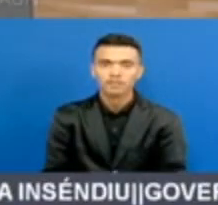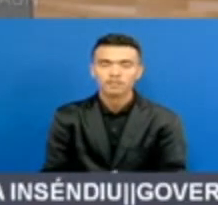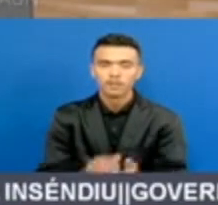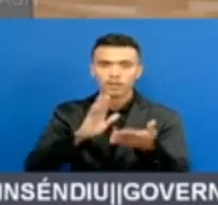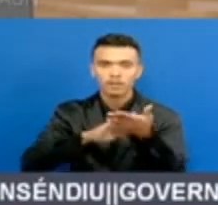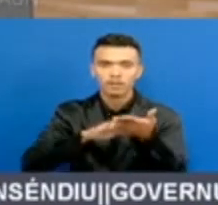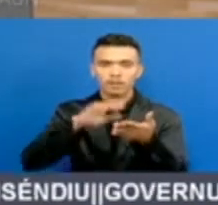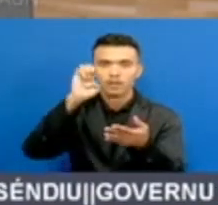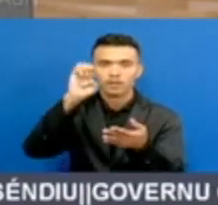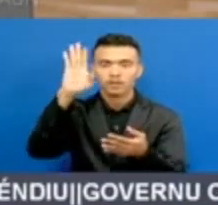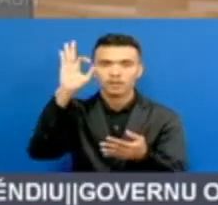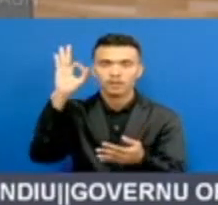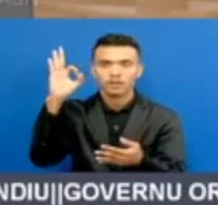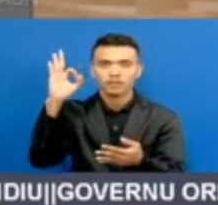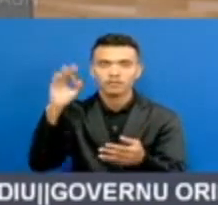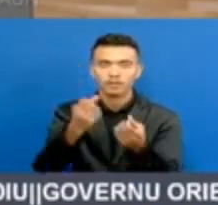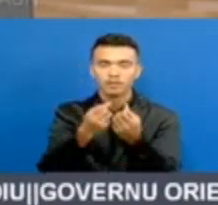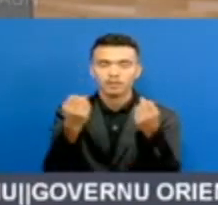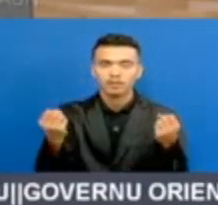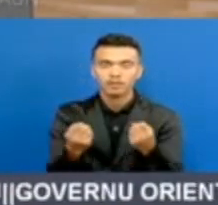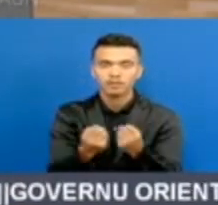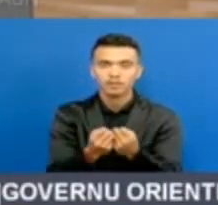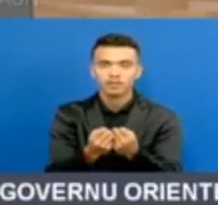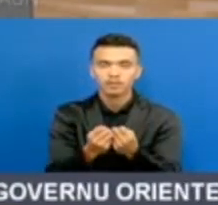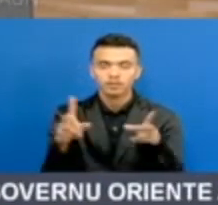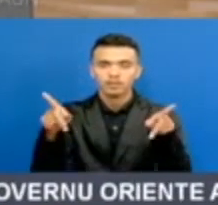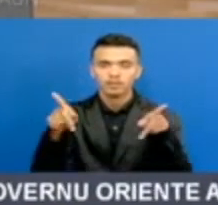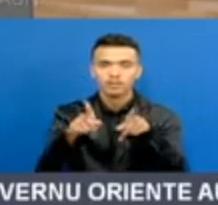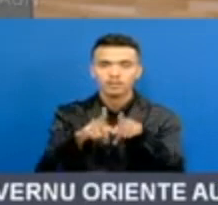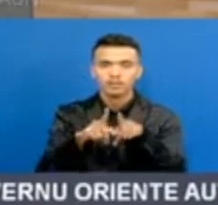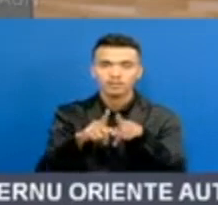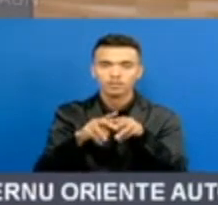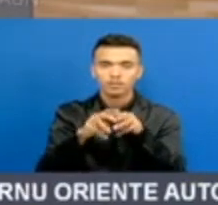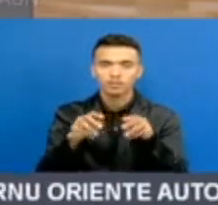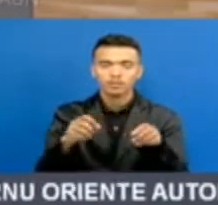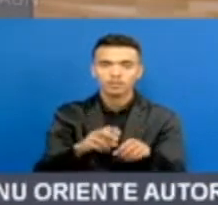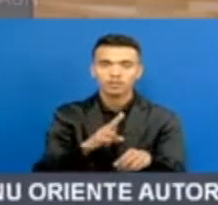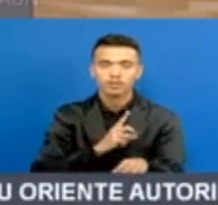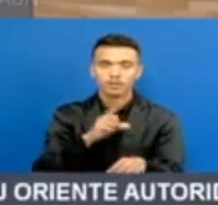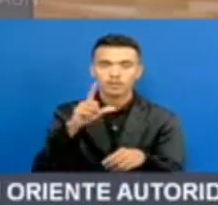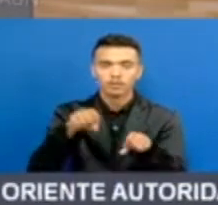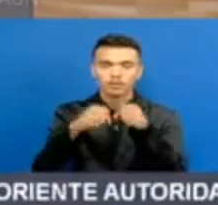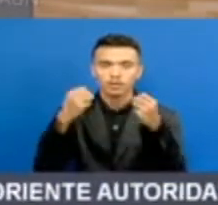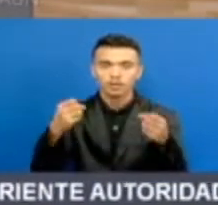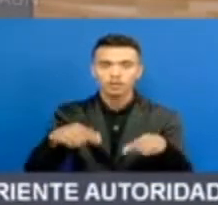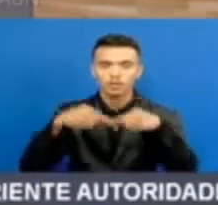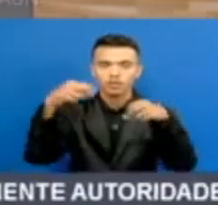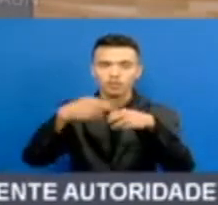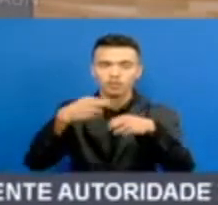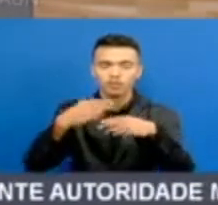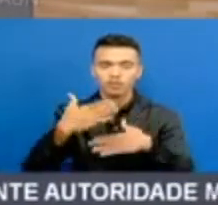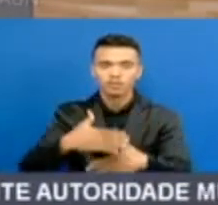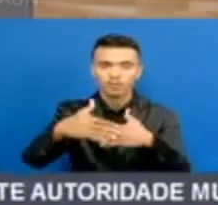Escola Básica Filial Laualiu Iasuku Bagia, posto administrativo Calicai, com condição AD, foi ameaça para o